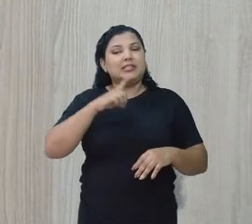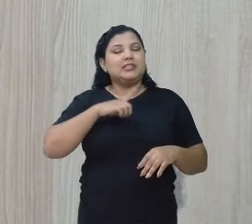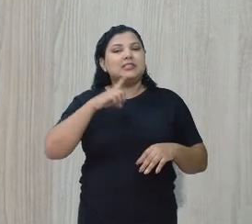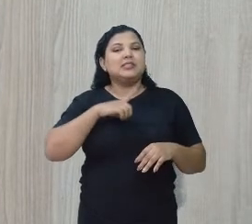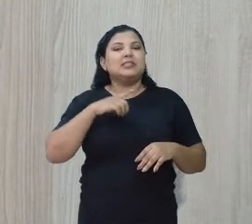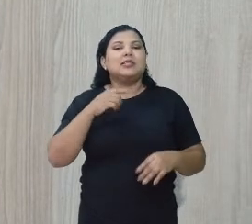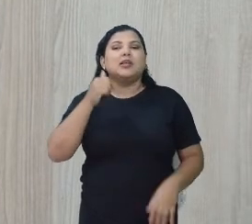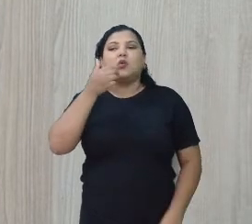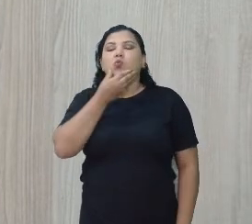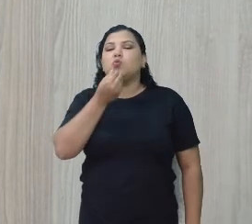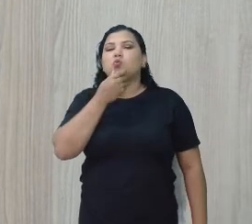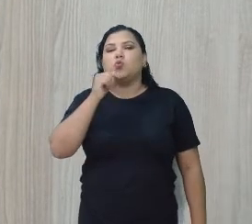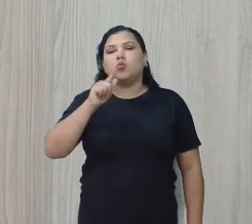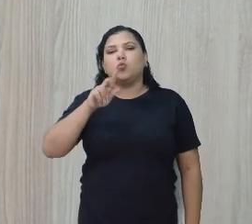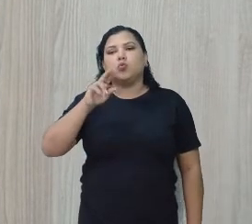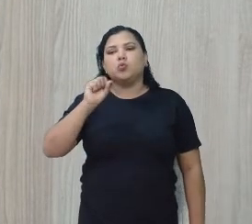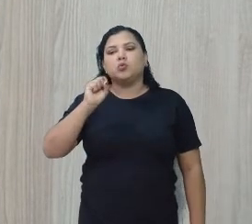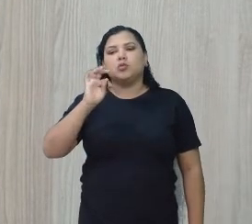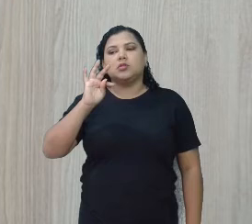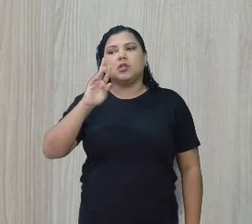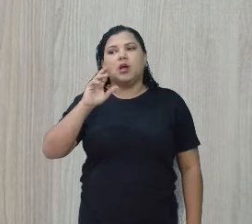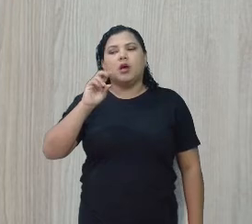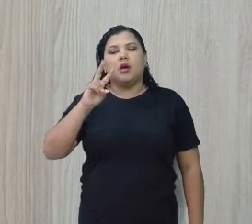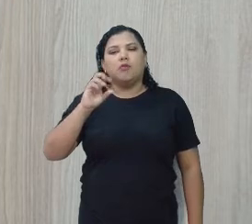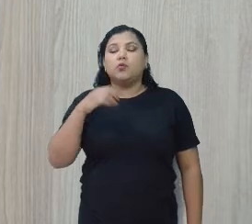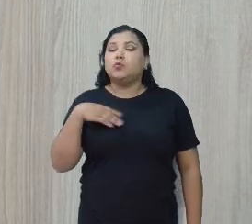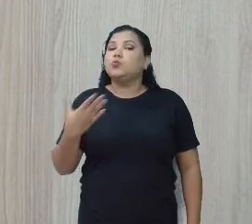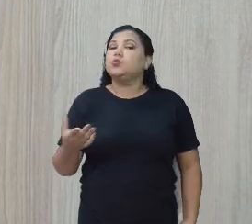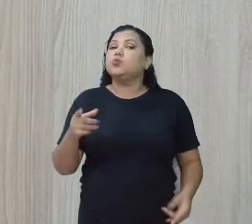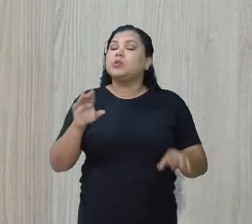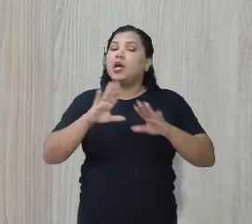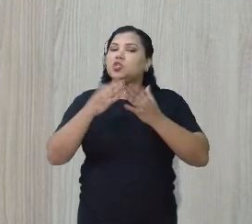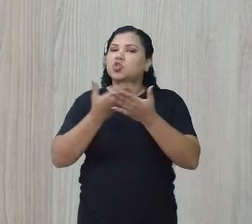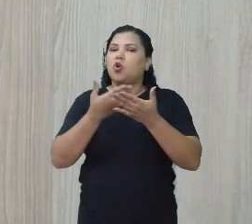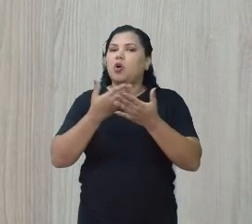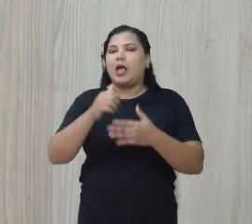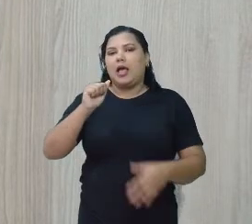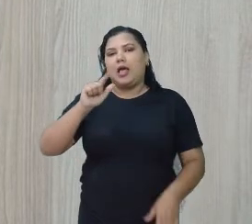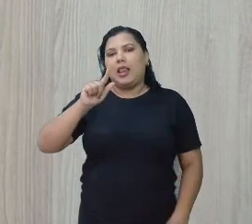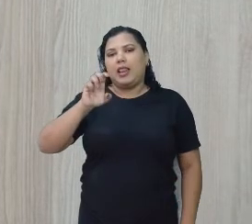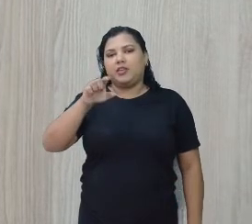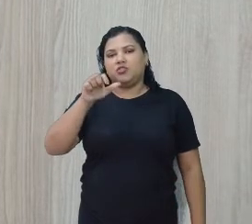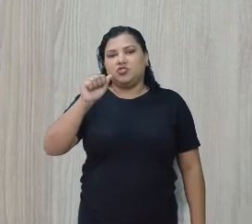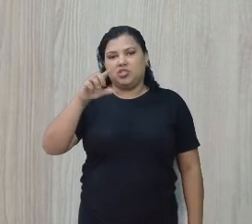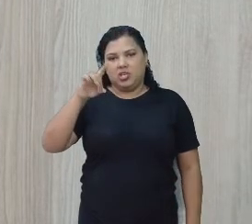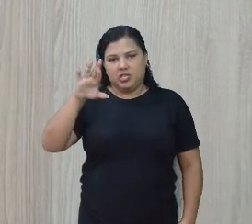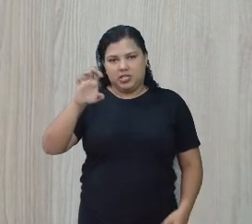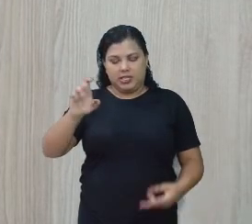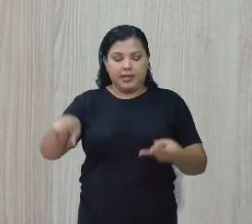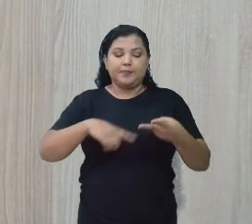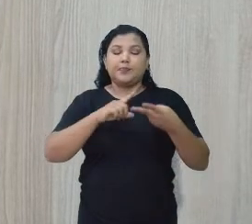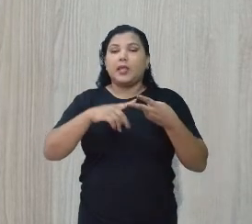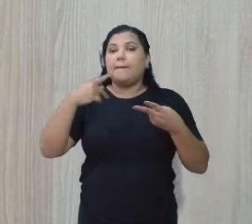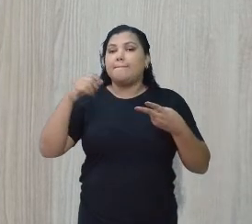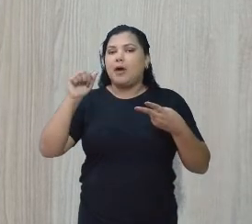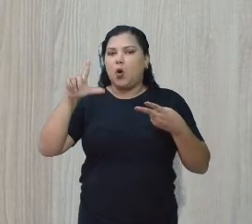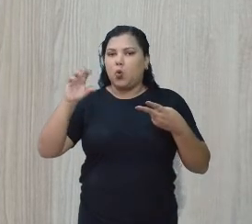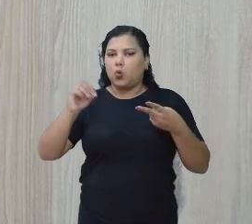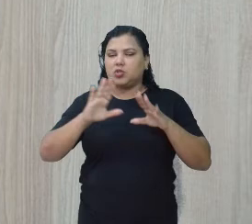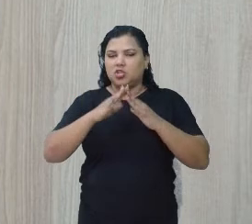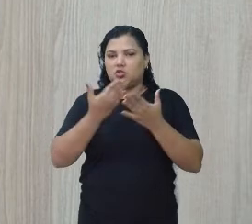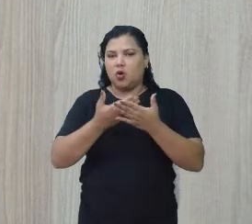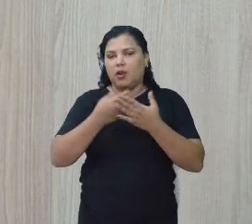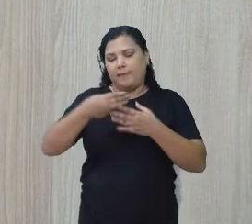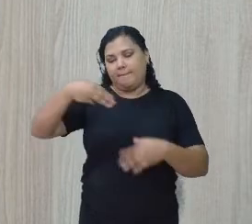Gustavo do Alexandre Muniz, certo? Temos o Paulo da escola Maria Sampaio,